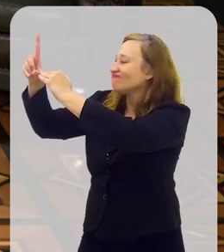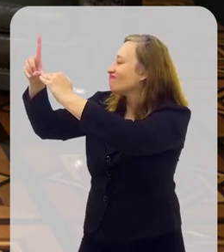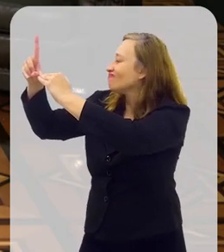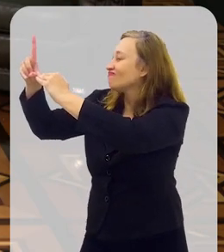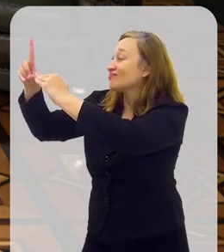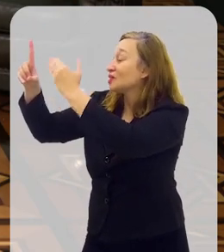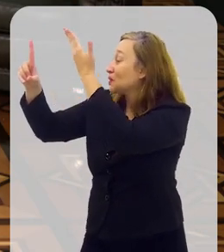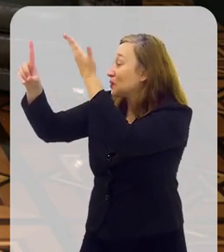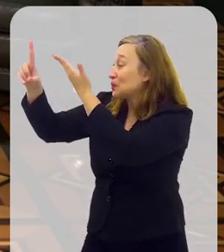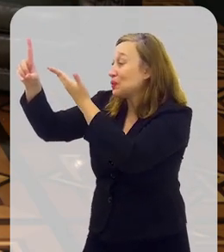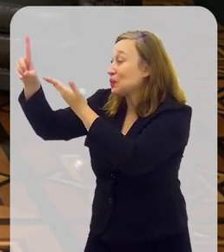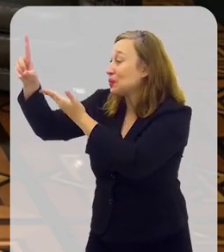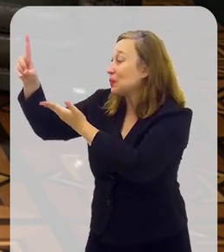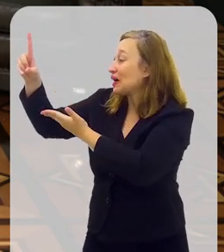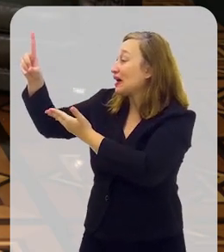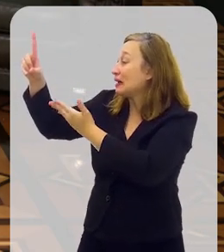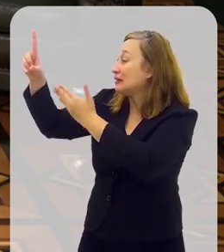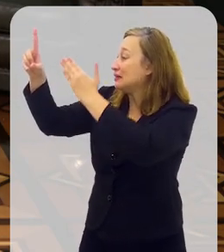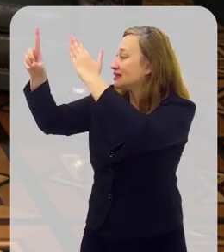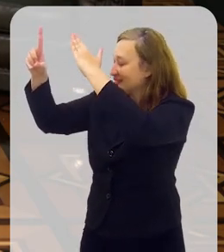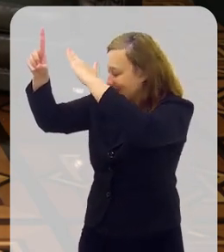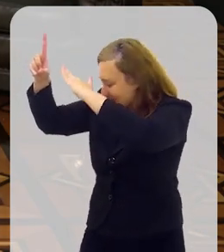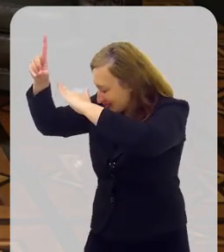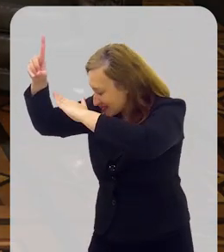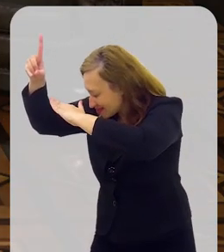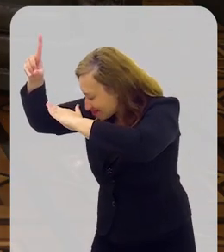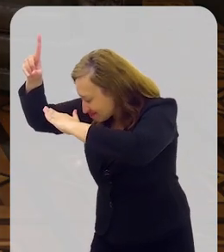absoluto tu és o